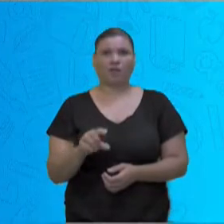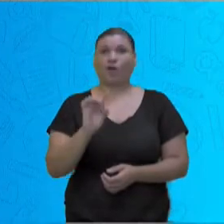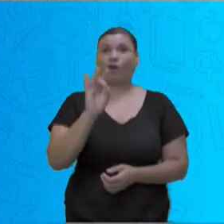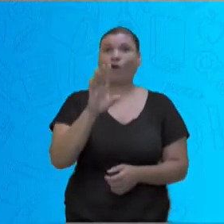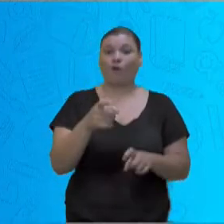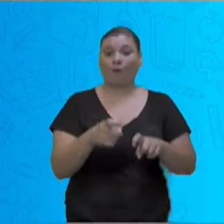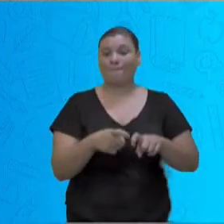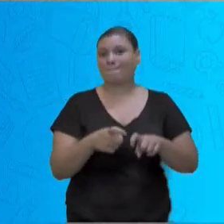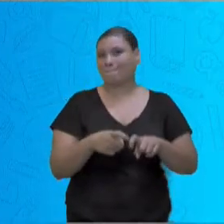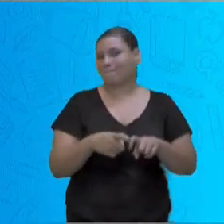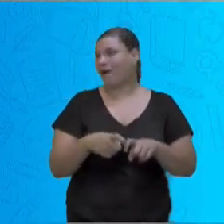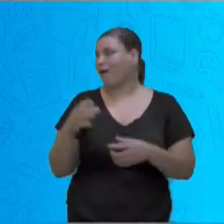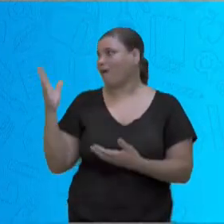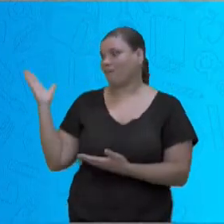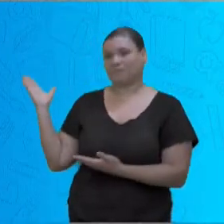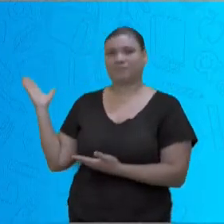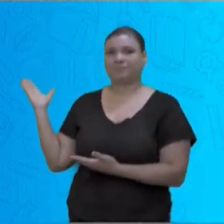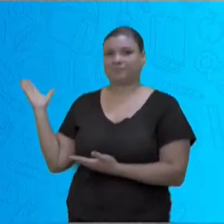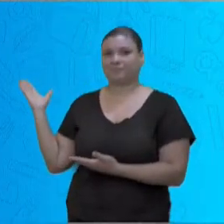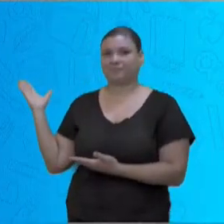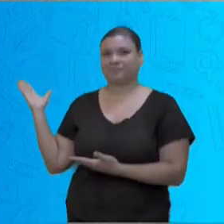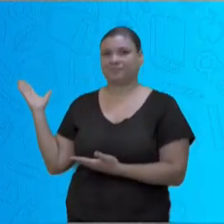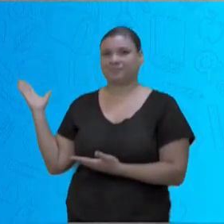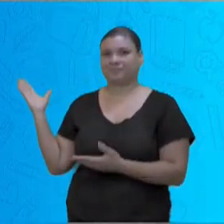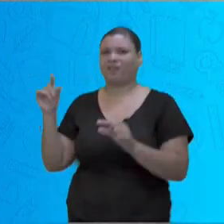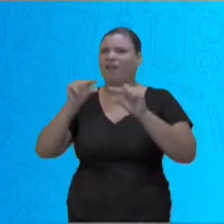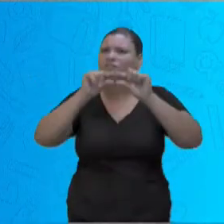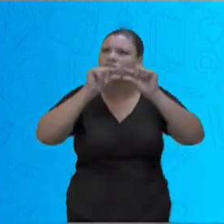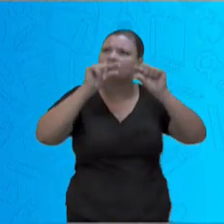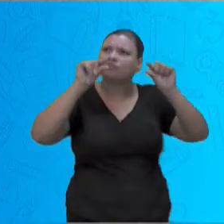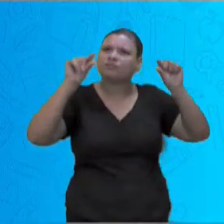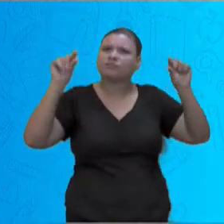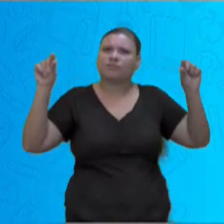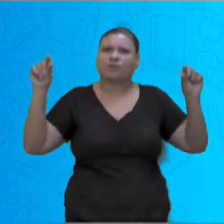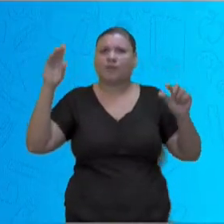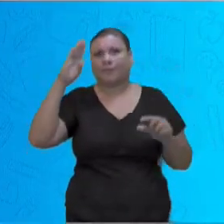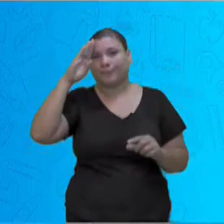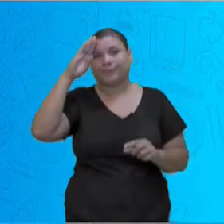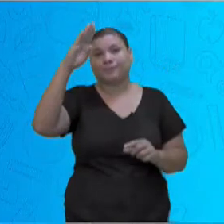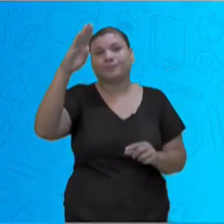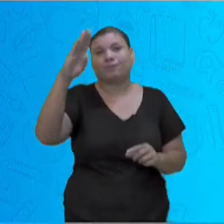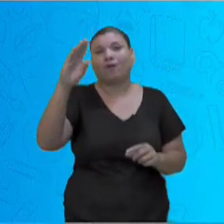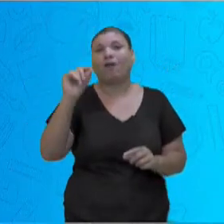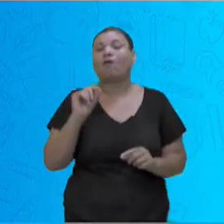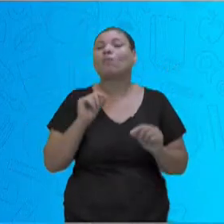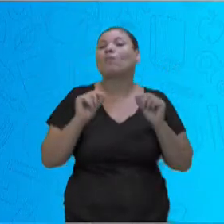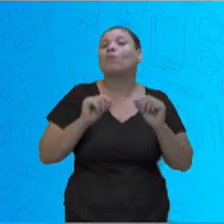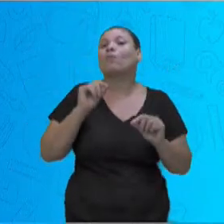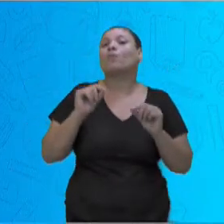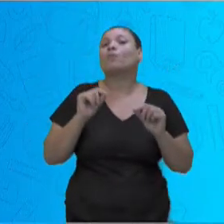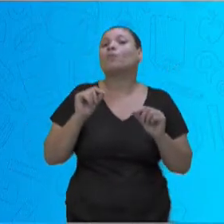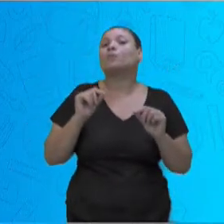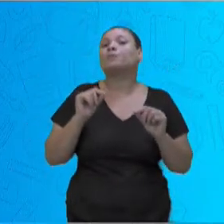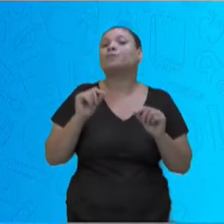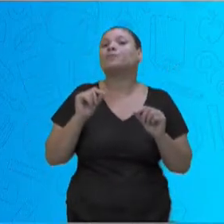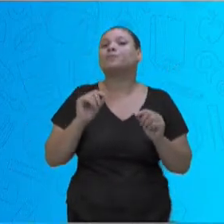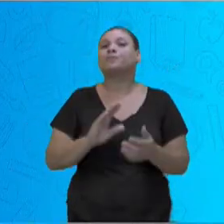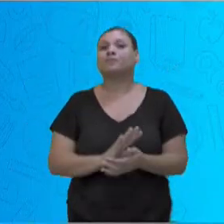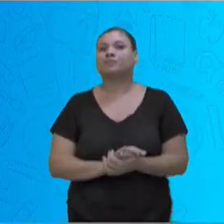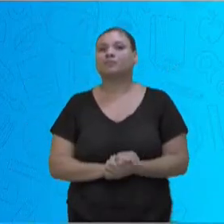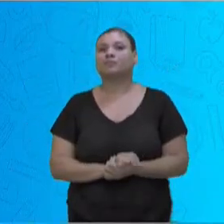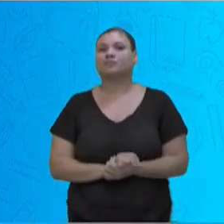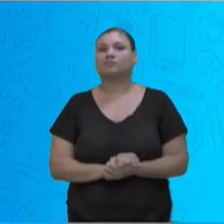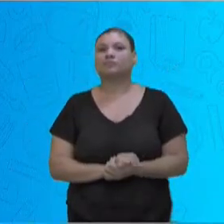e enfermeiros. Então vamos lá? A frase central é, we aren't students.